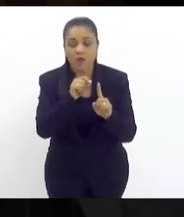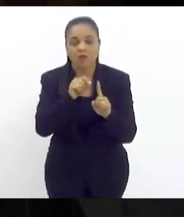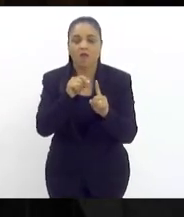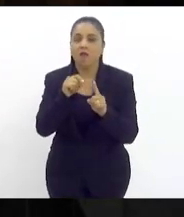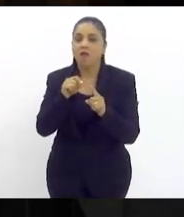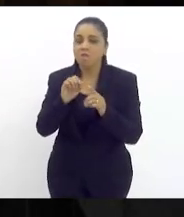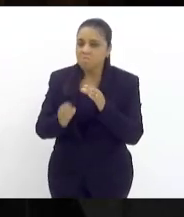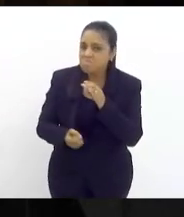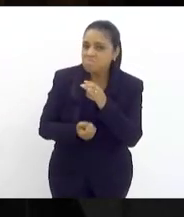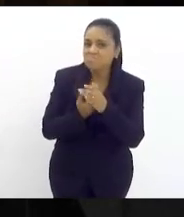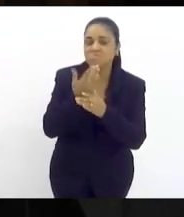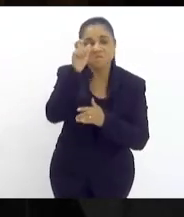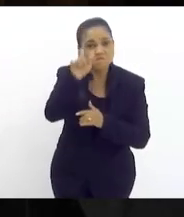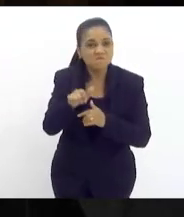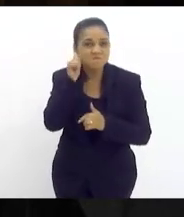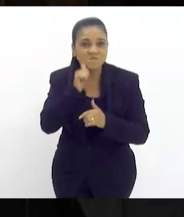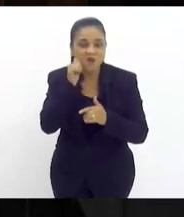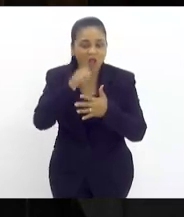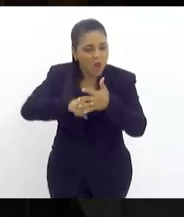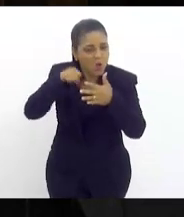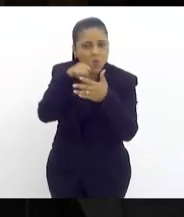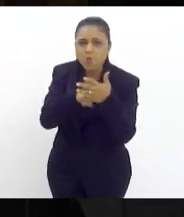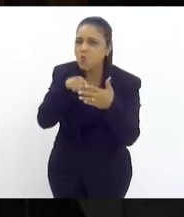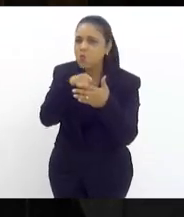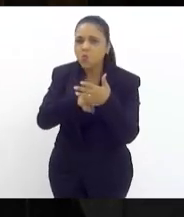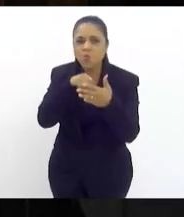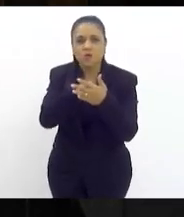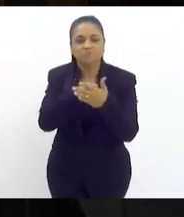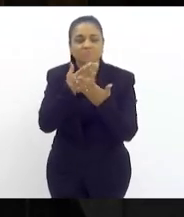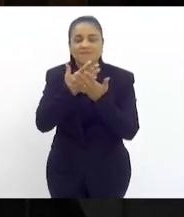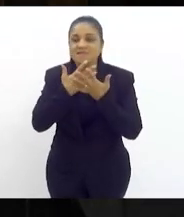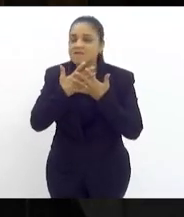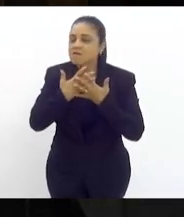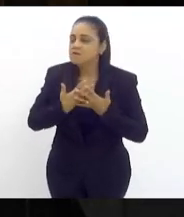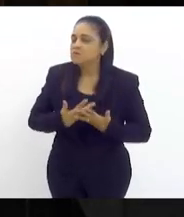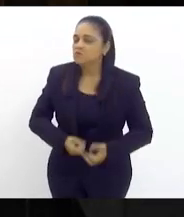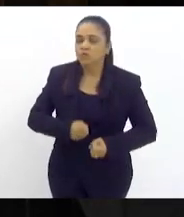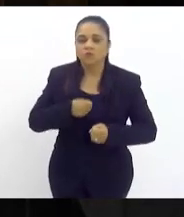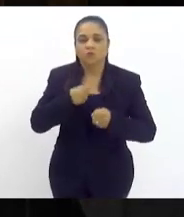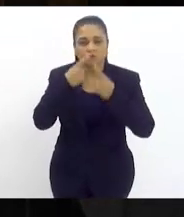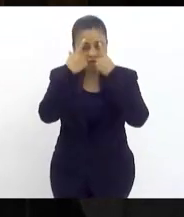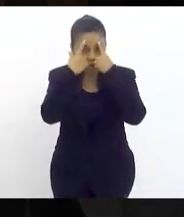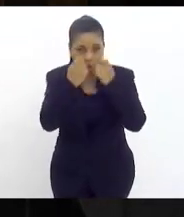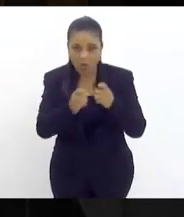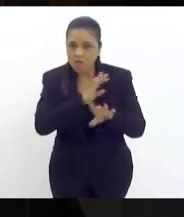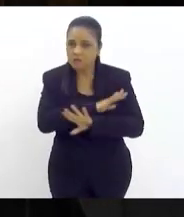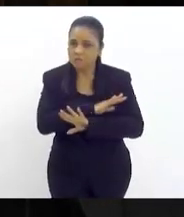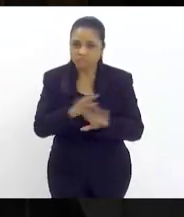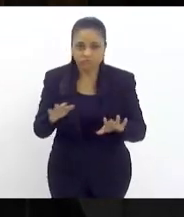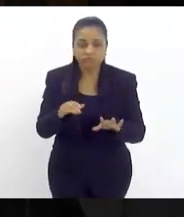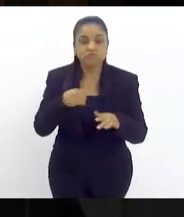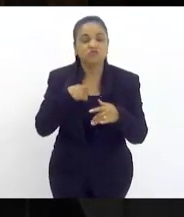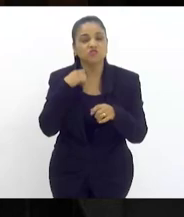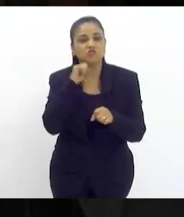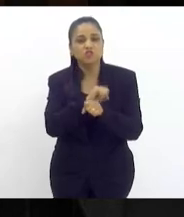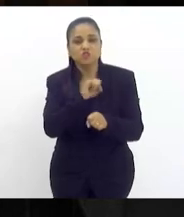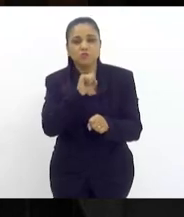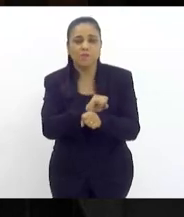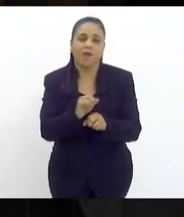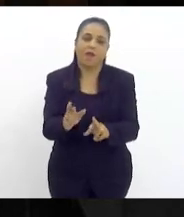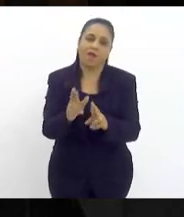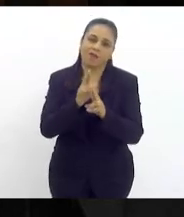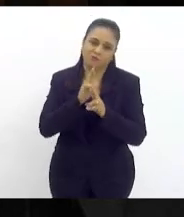luta. Mulheres que se cansaram da situação de violência, mulheres que se cansaram de esperar uma